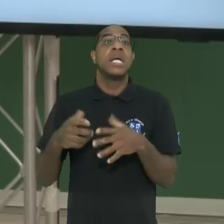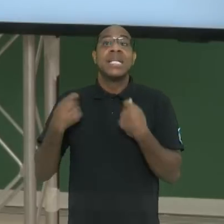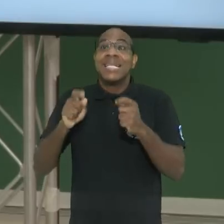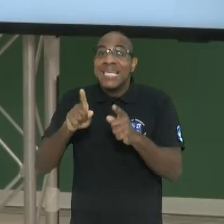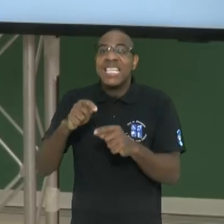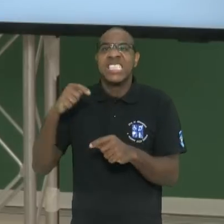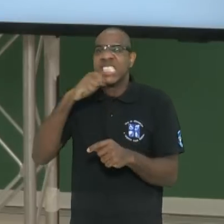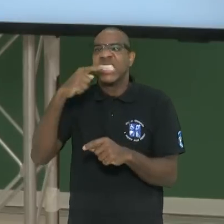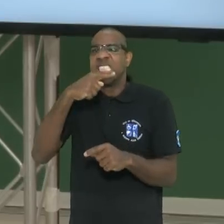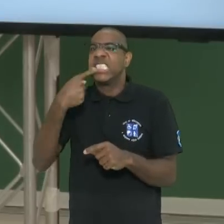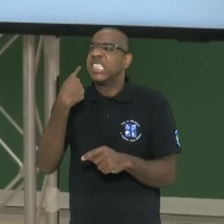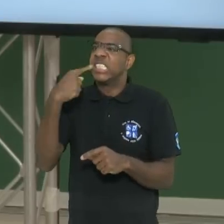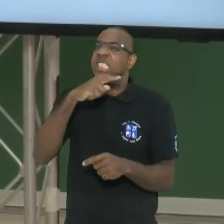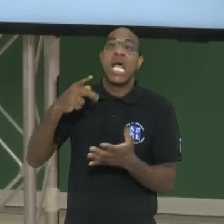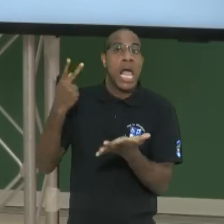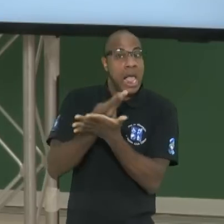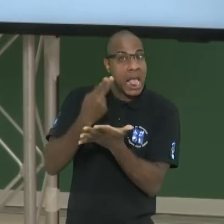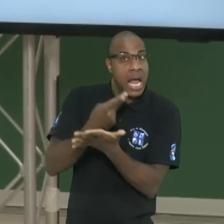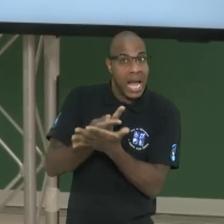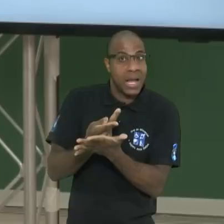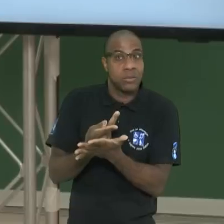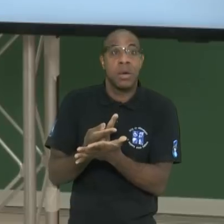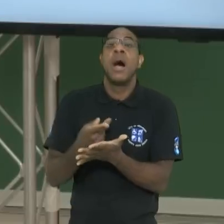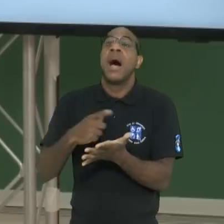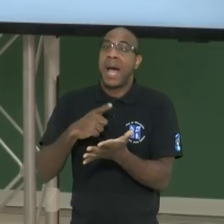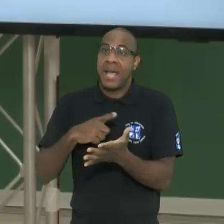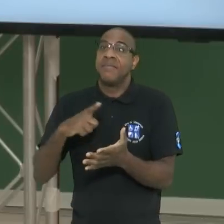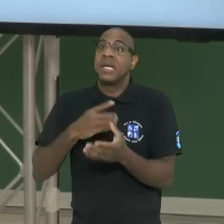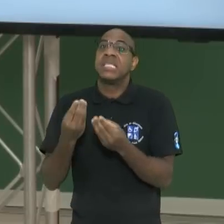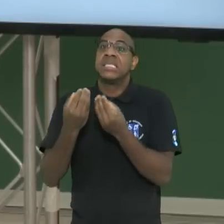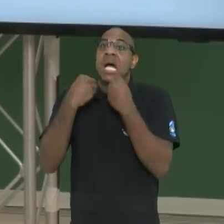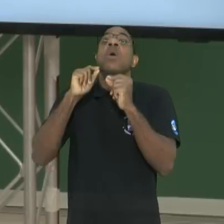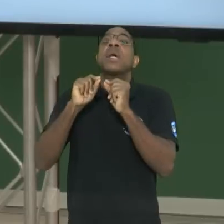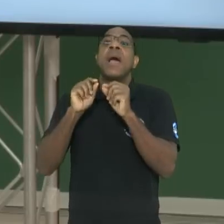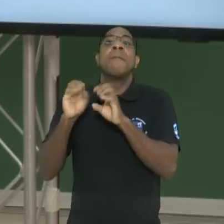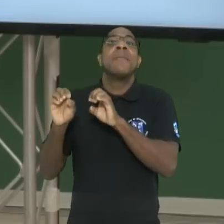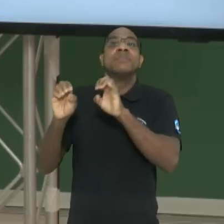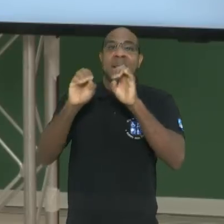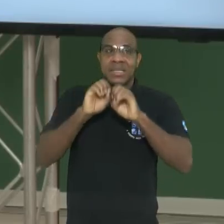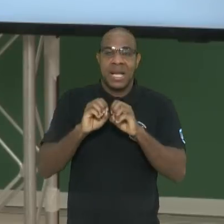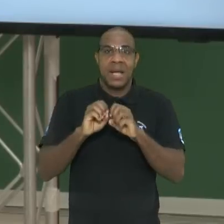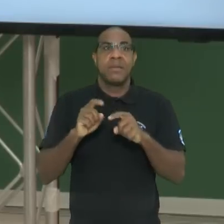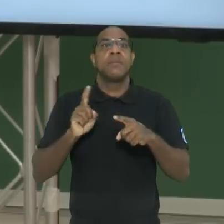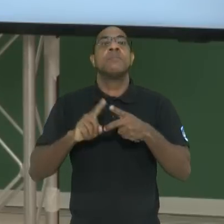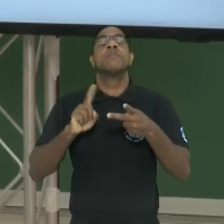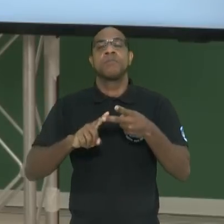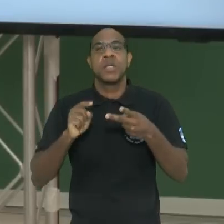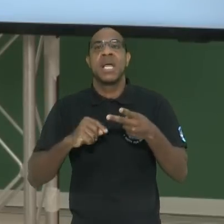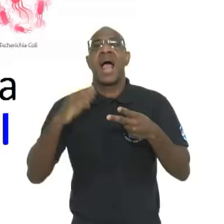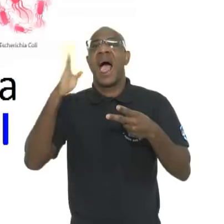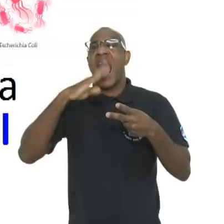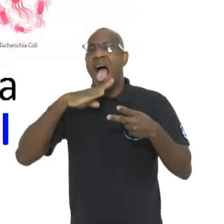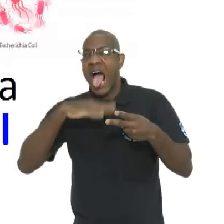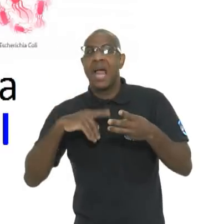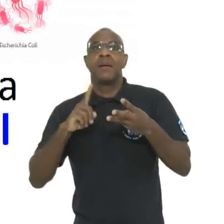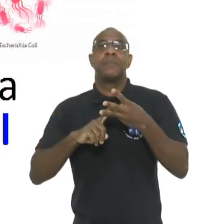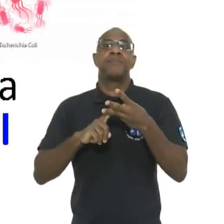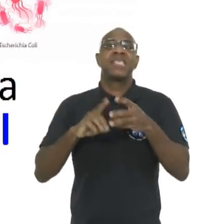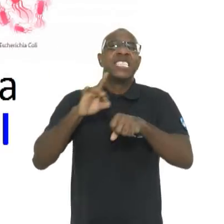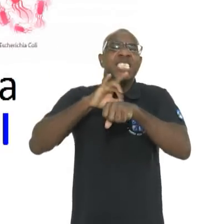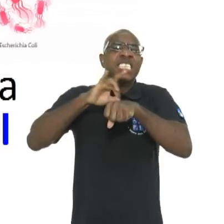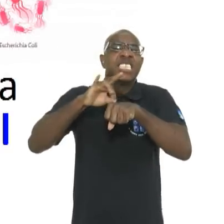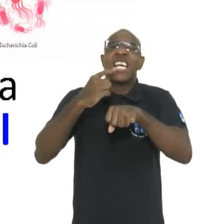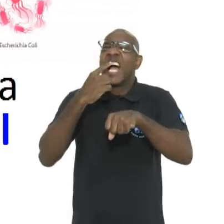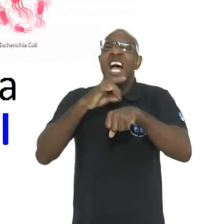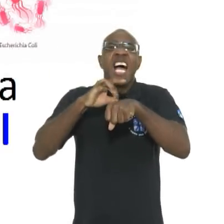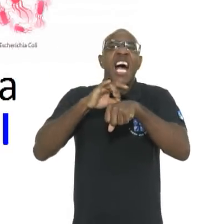reproduzir, vão ficar em excesso e aí vão causar um problema. O mau hálito é um deles e a cárie também é um problema